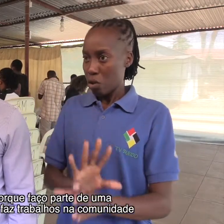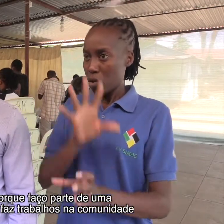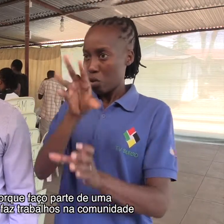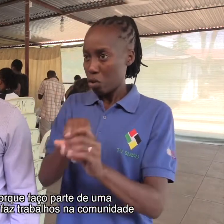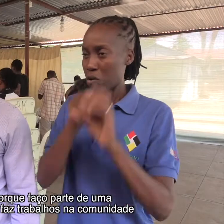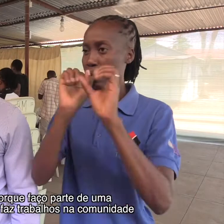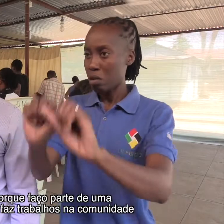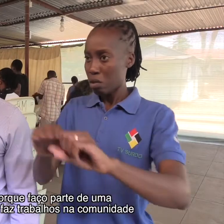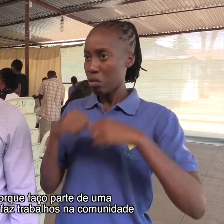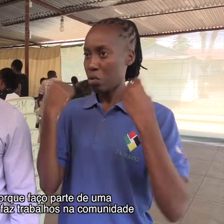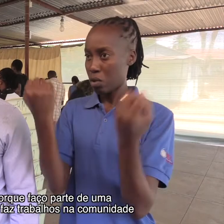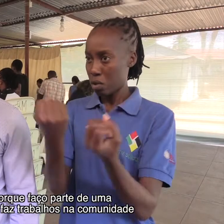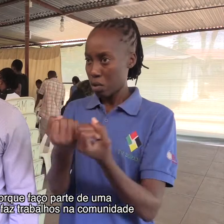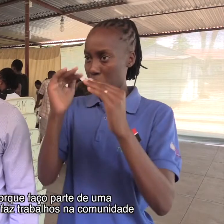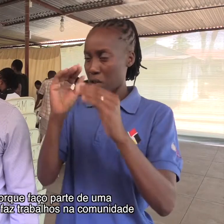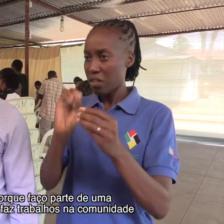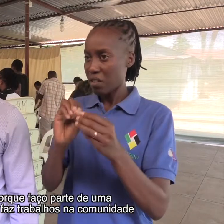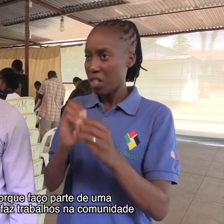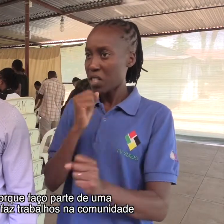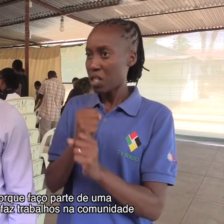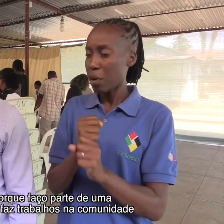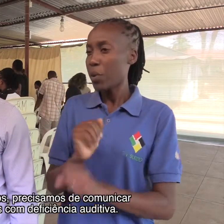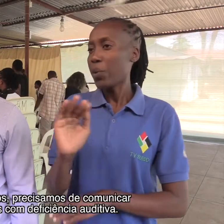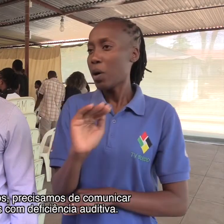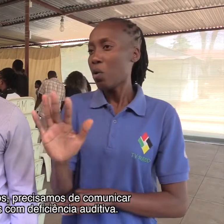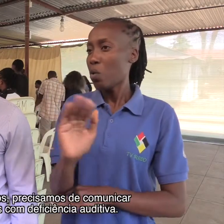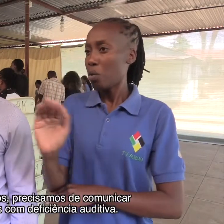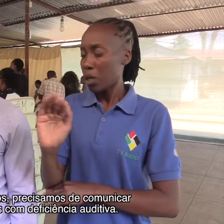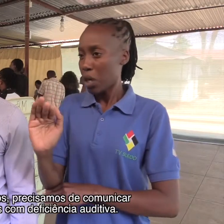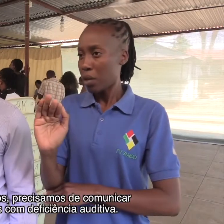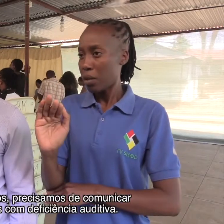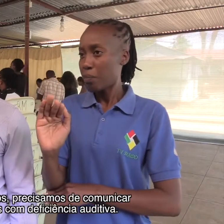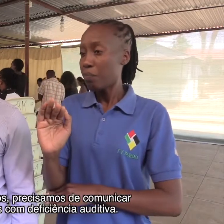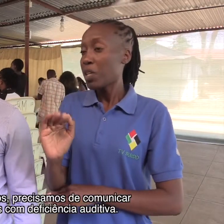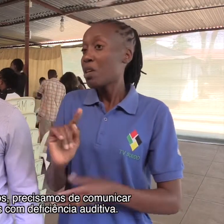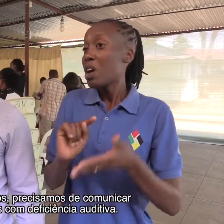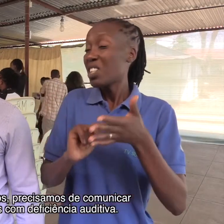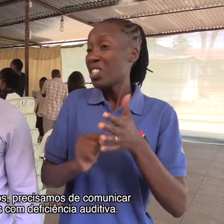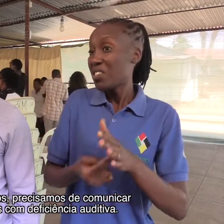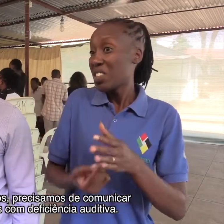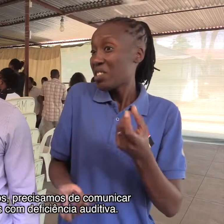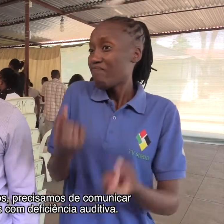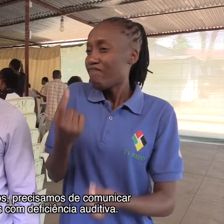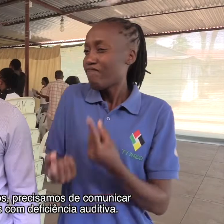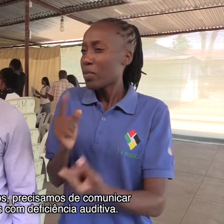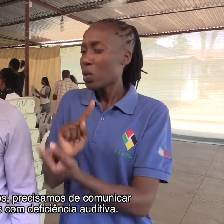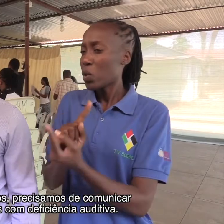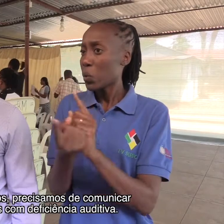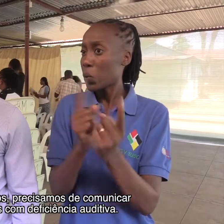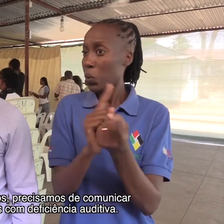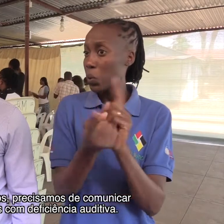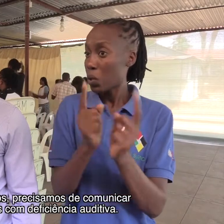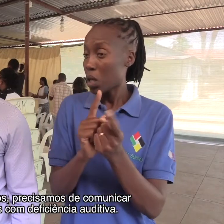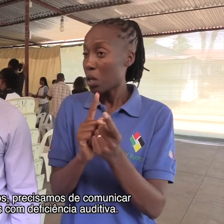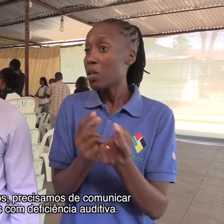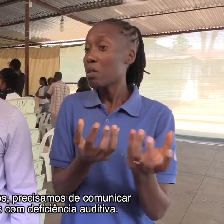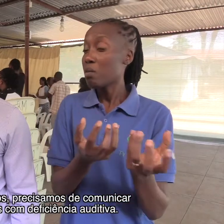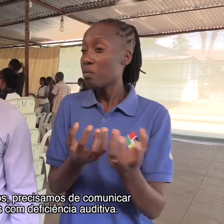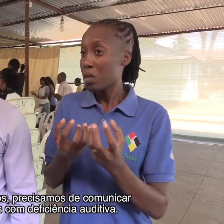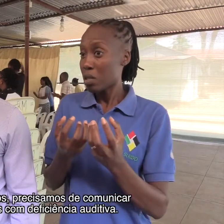associação que faz trabalhos na comunidade. E, em alguns casos, nós precisamos de